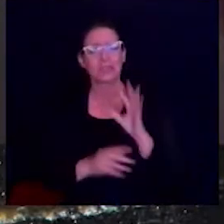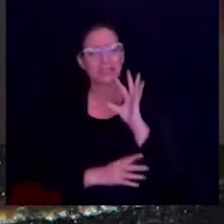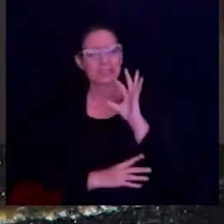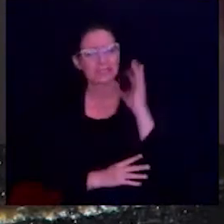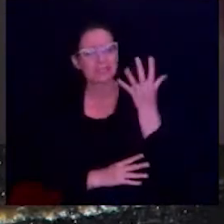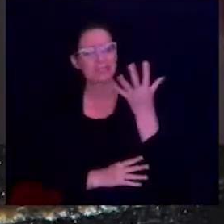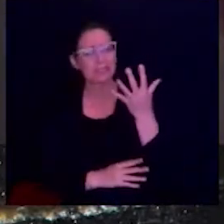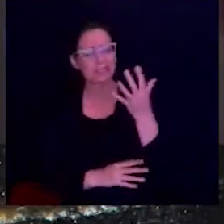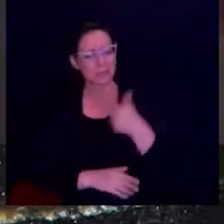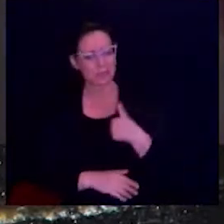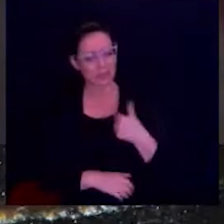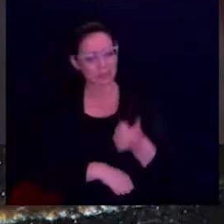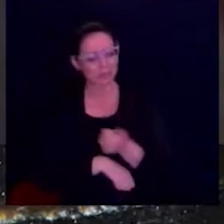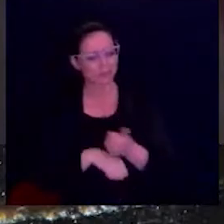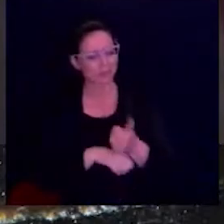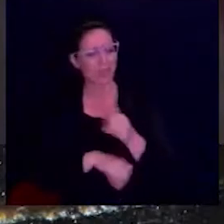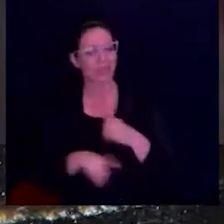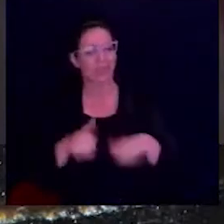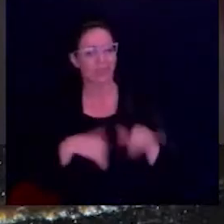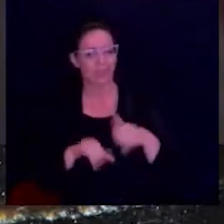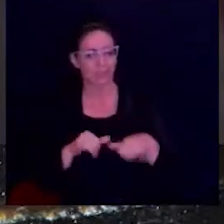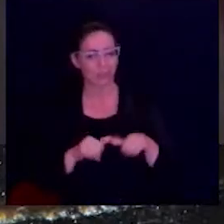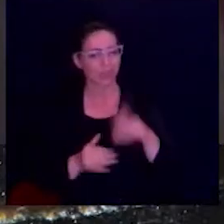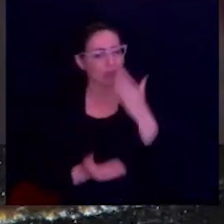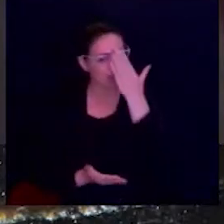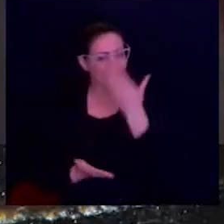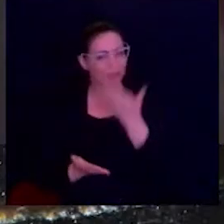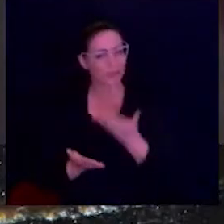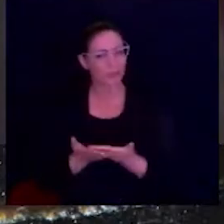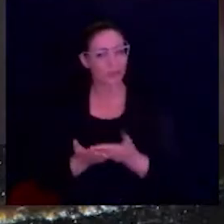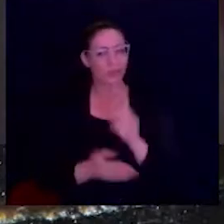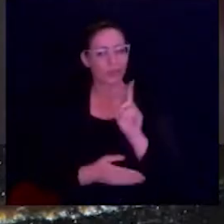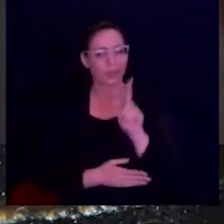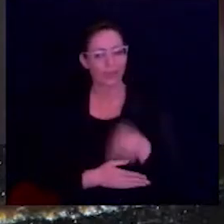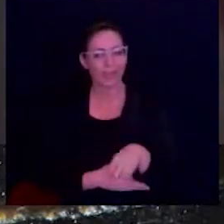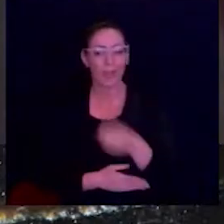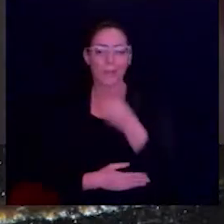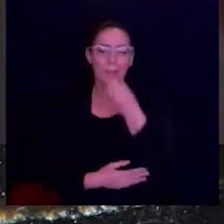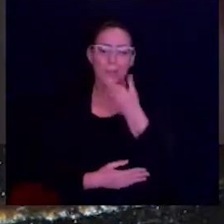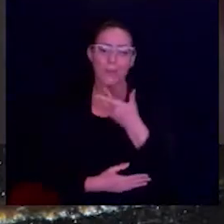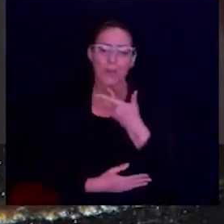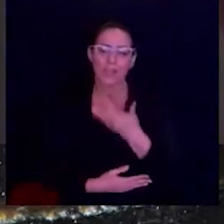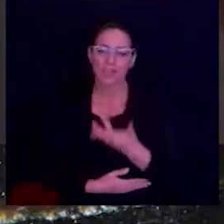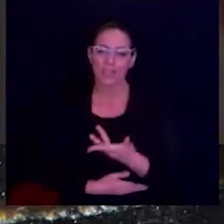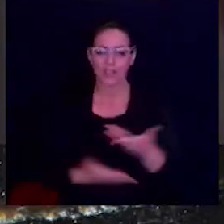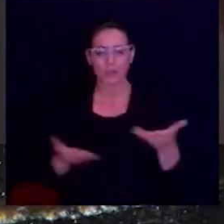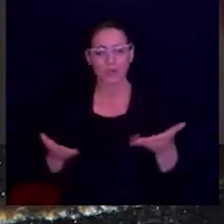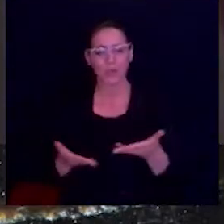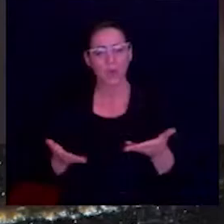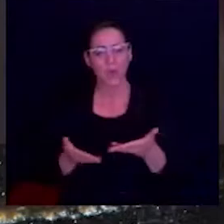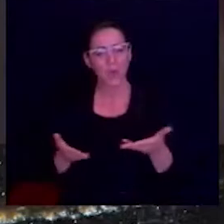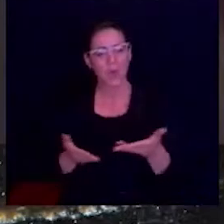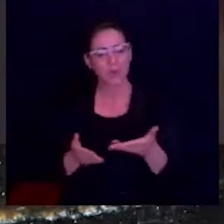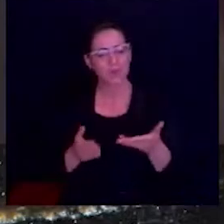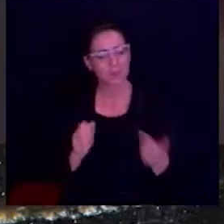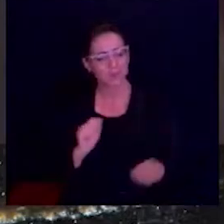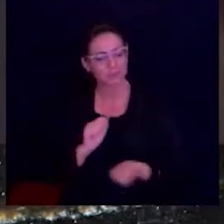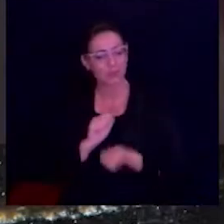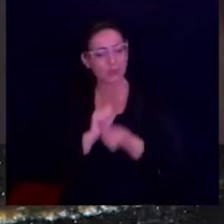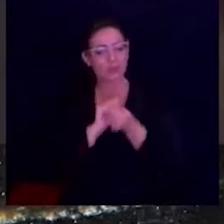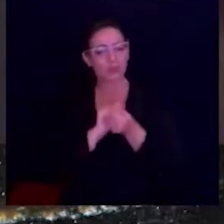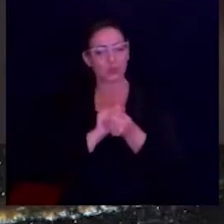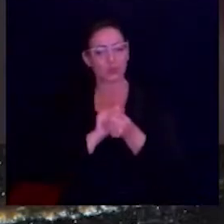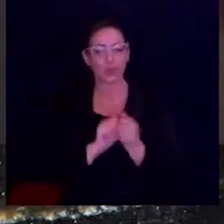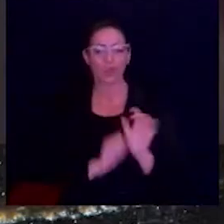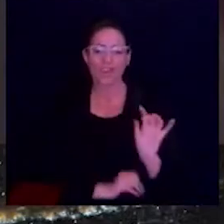ser químicas? Acredito que esta seja uma boa tarde para nos recordarmos. Cada